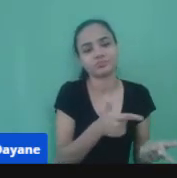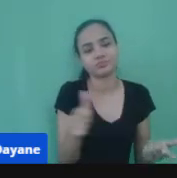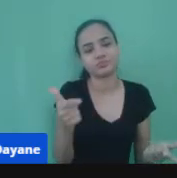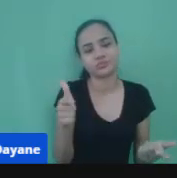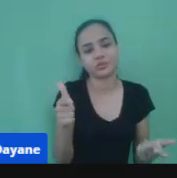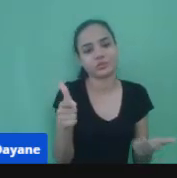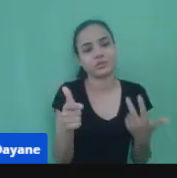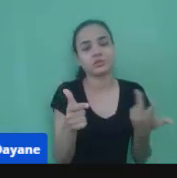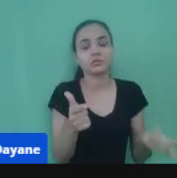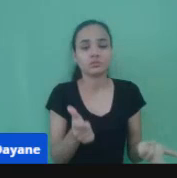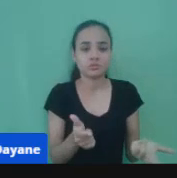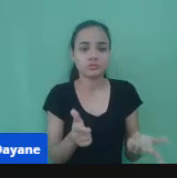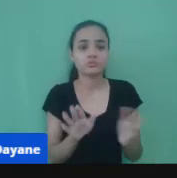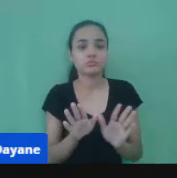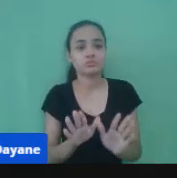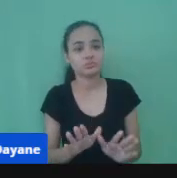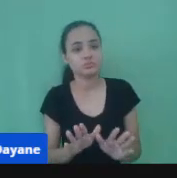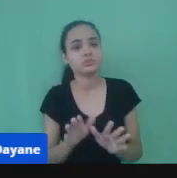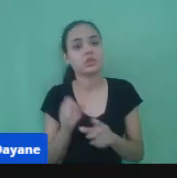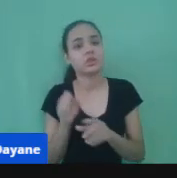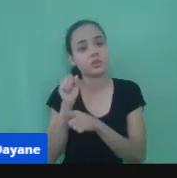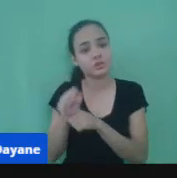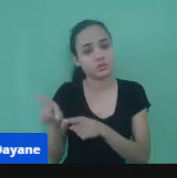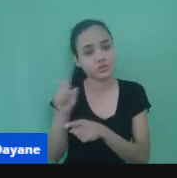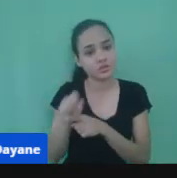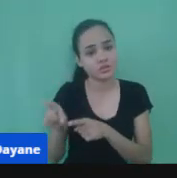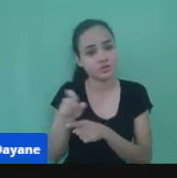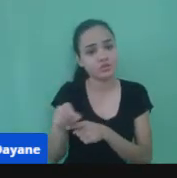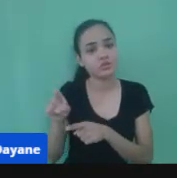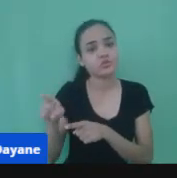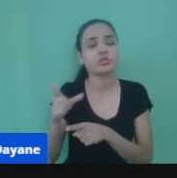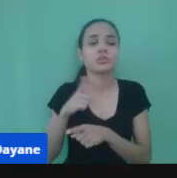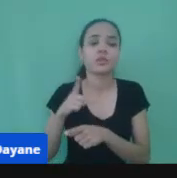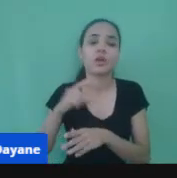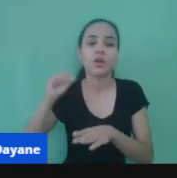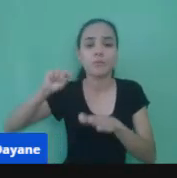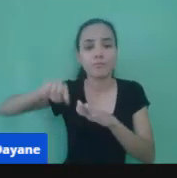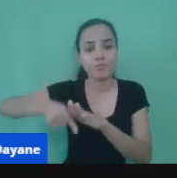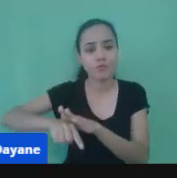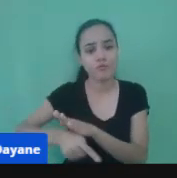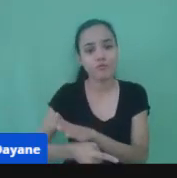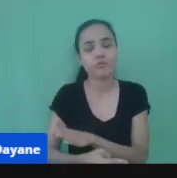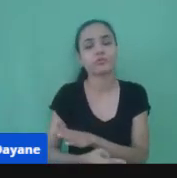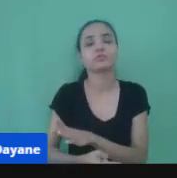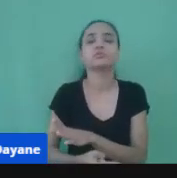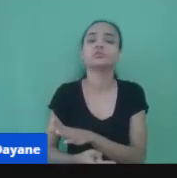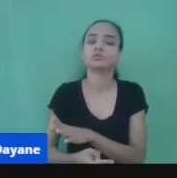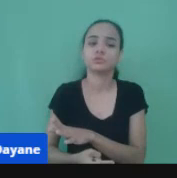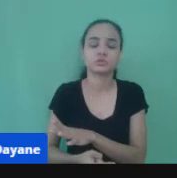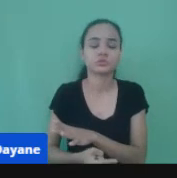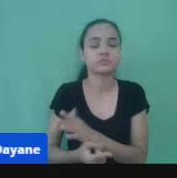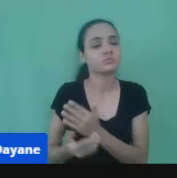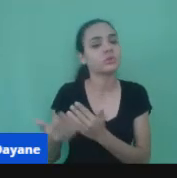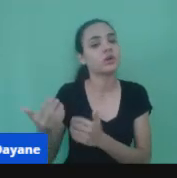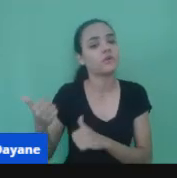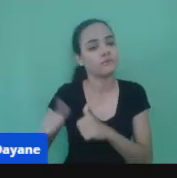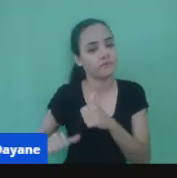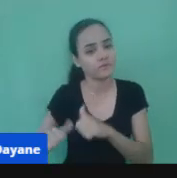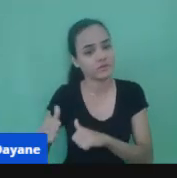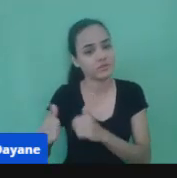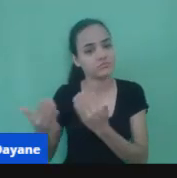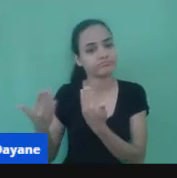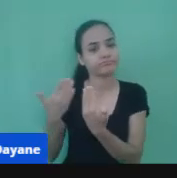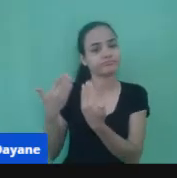ele faz uma análise mais profunda, mais holística de um meio ambiente, ou um ambiente mais integrado, o que leva o aluno